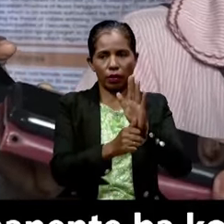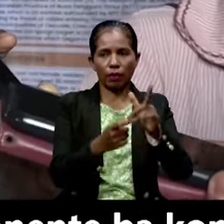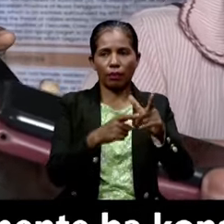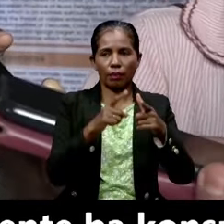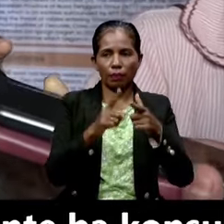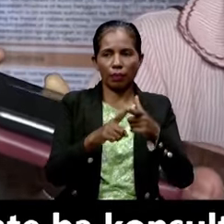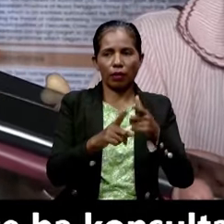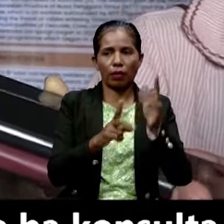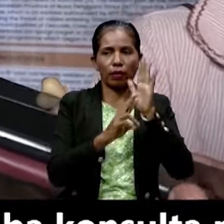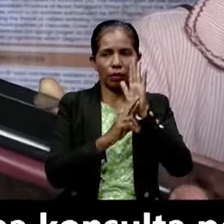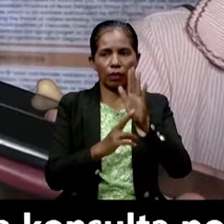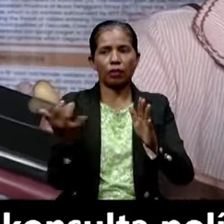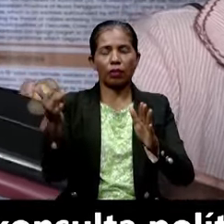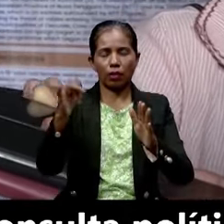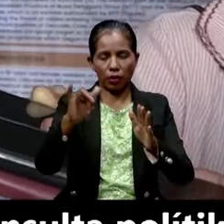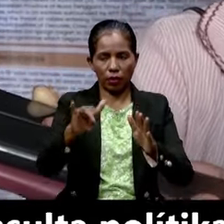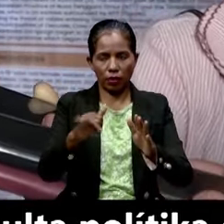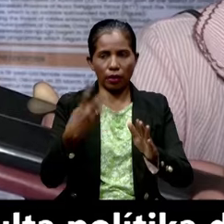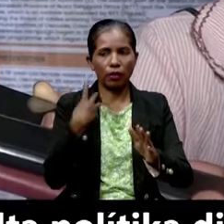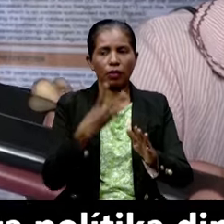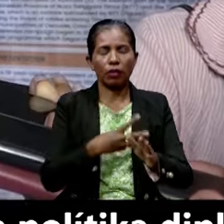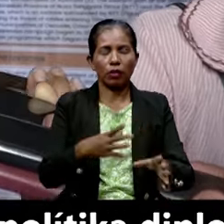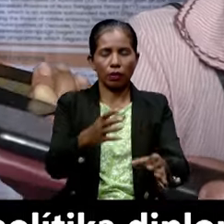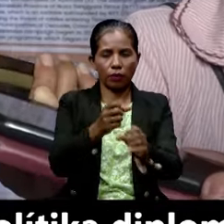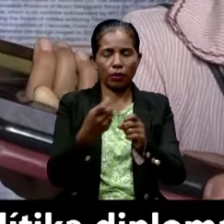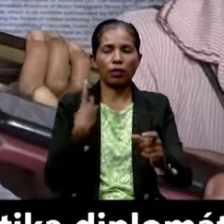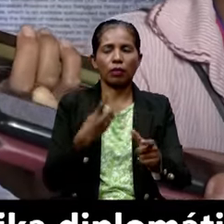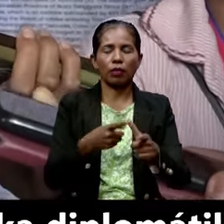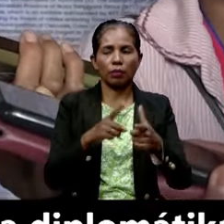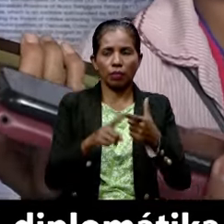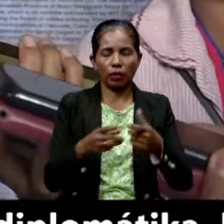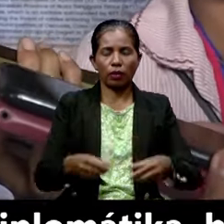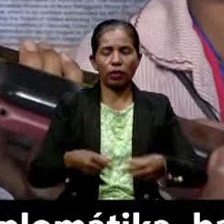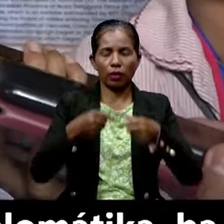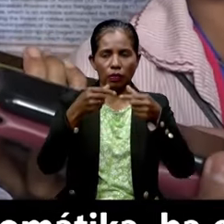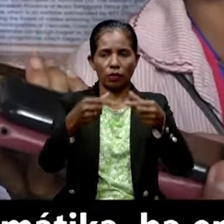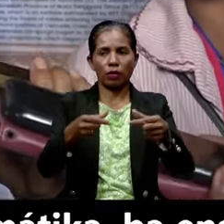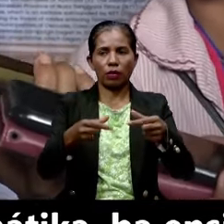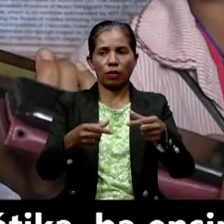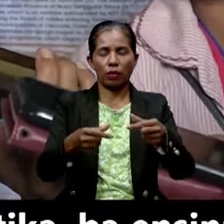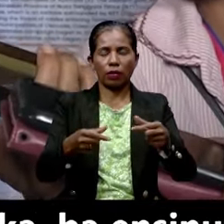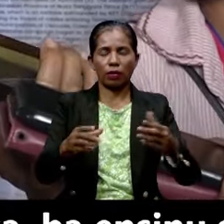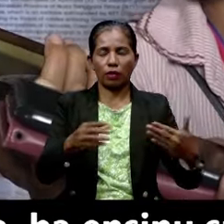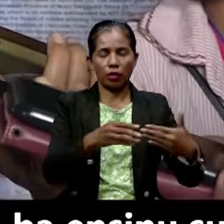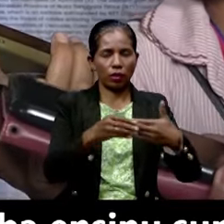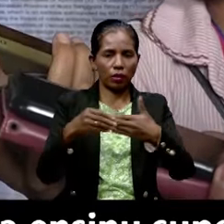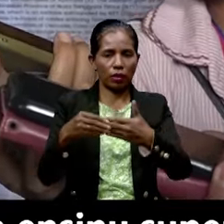no recomendação sira nima ka, ita sei foti, depois ita sei foba ia nai ulung sira,